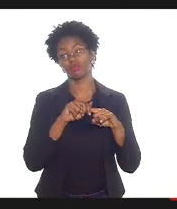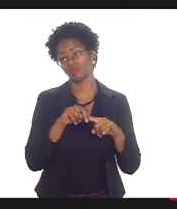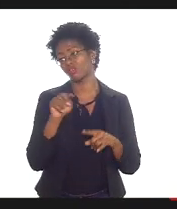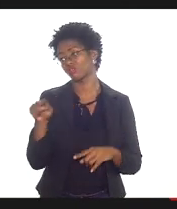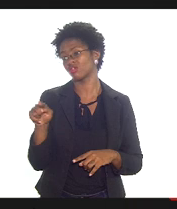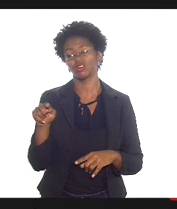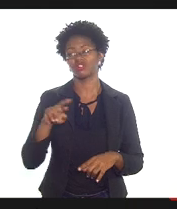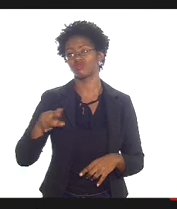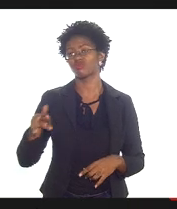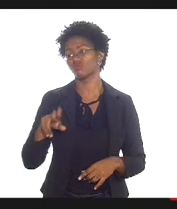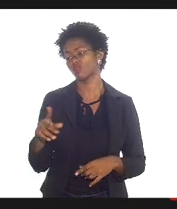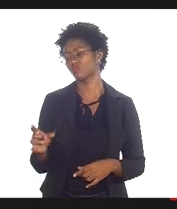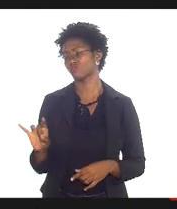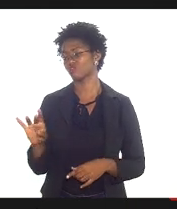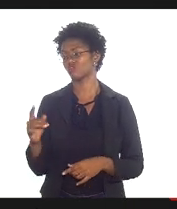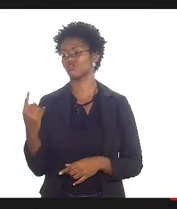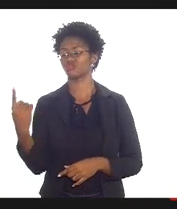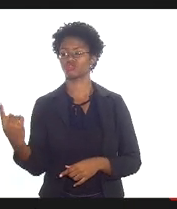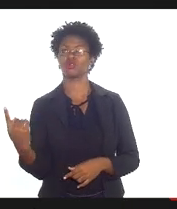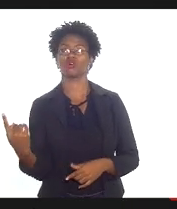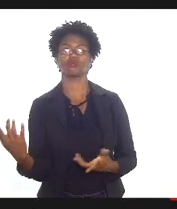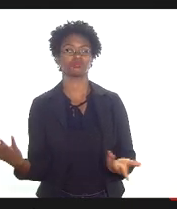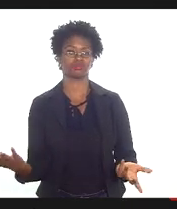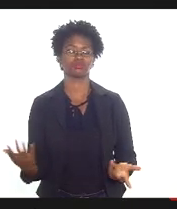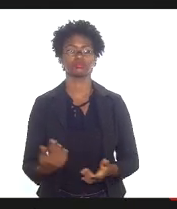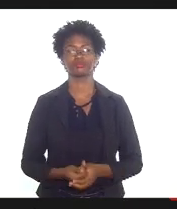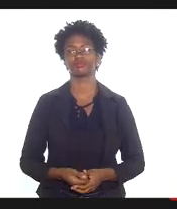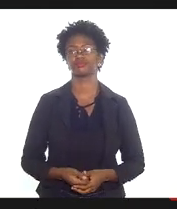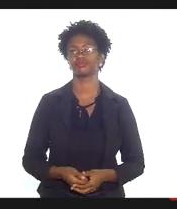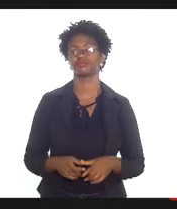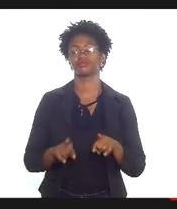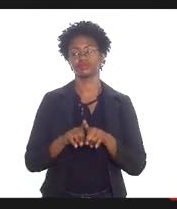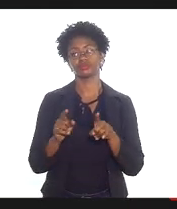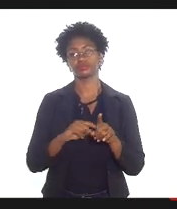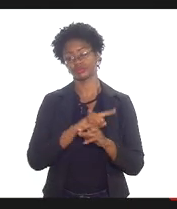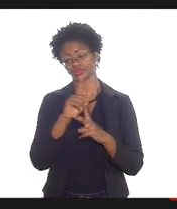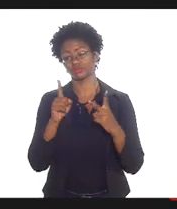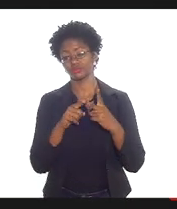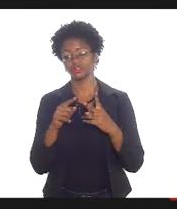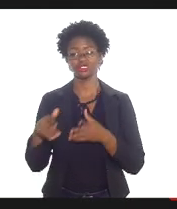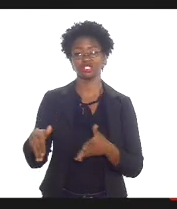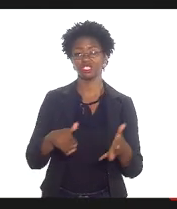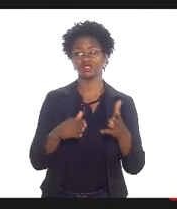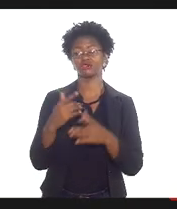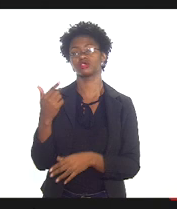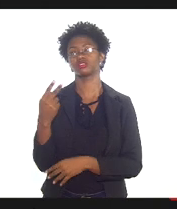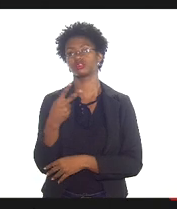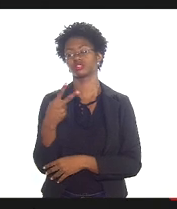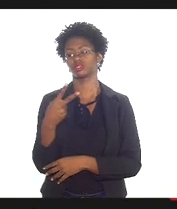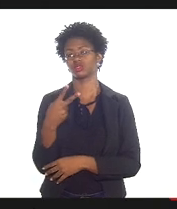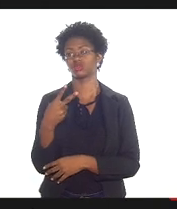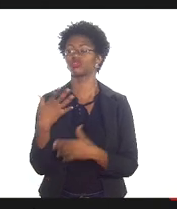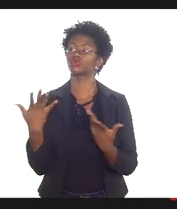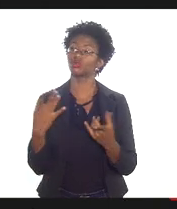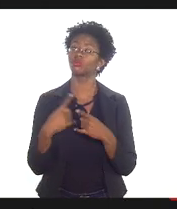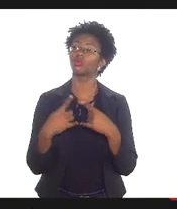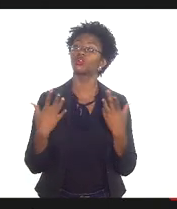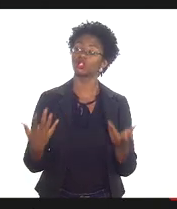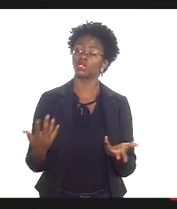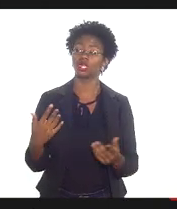só Lula. Né? Uma outra questão é o Rota 2. Veja que o Rota 2